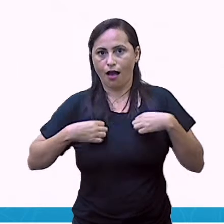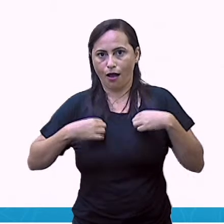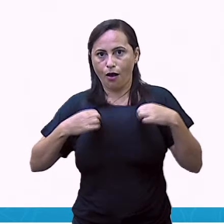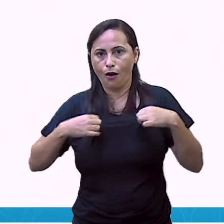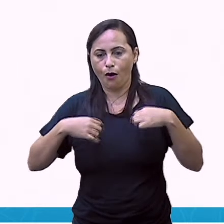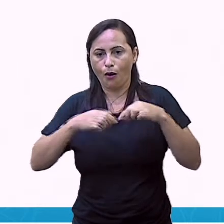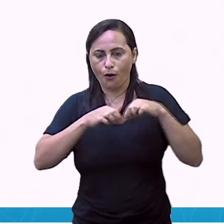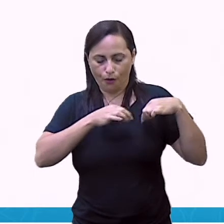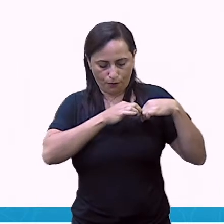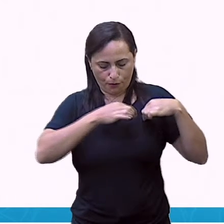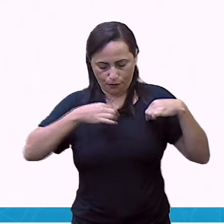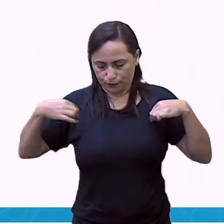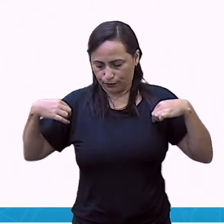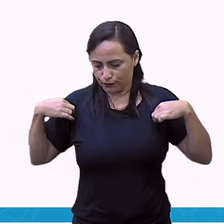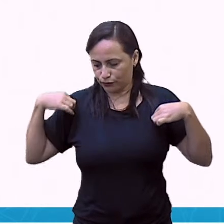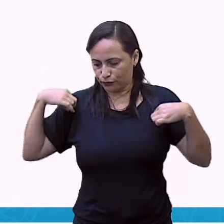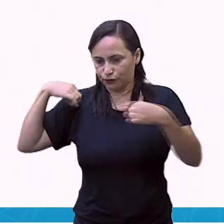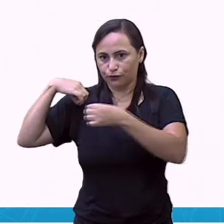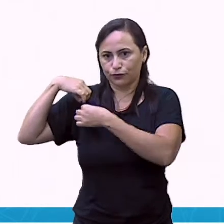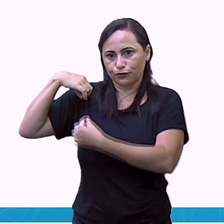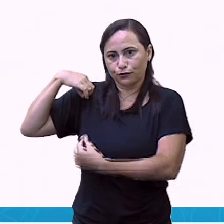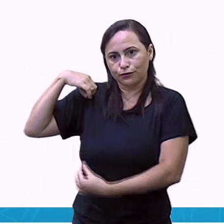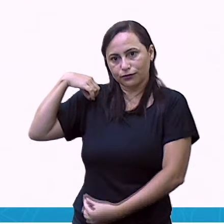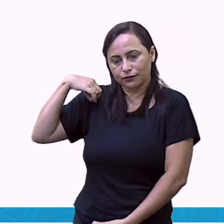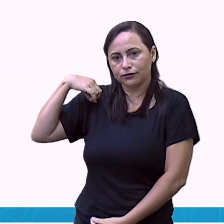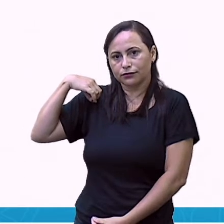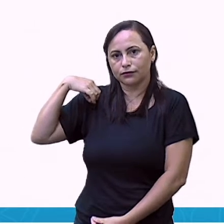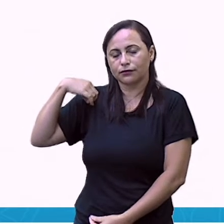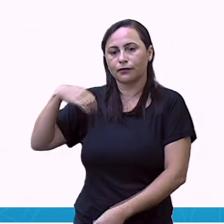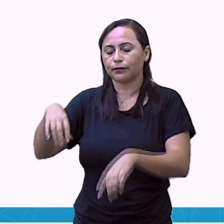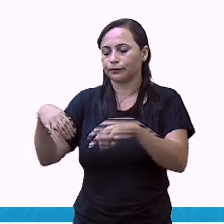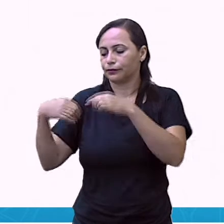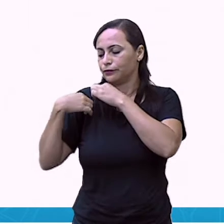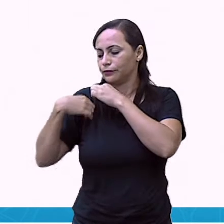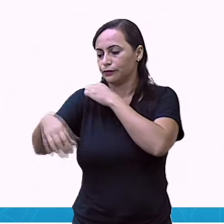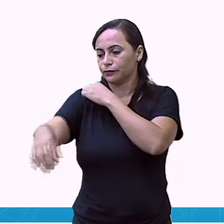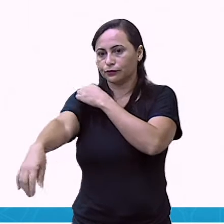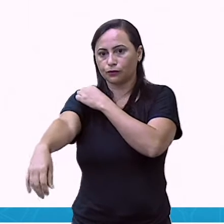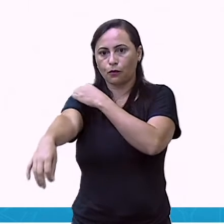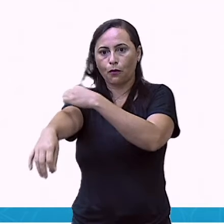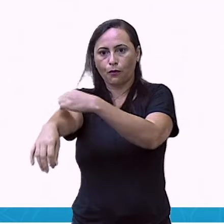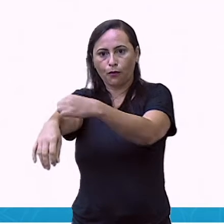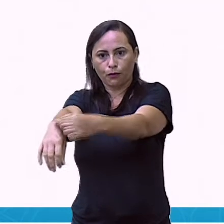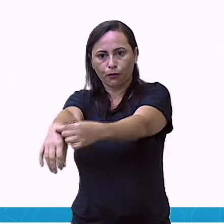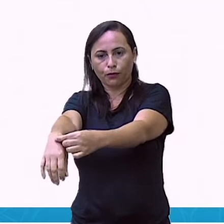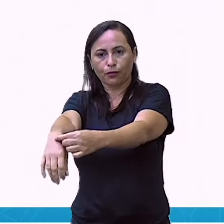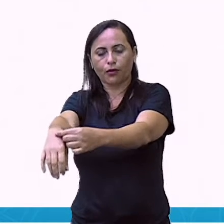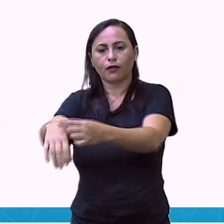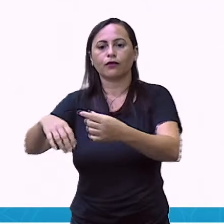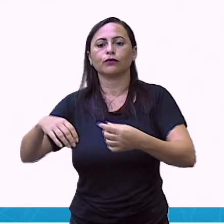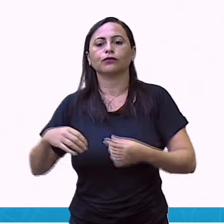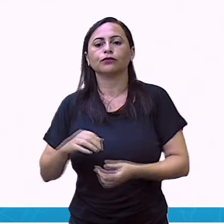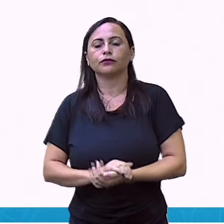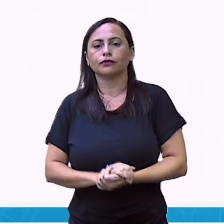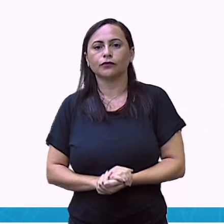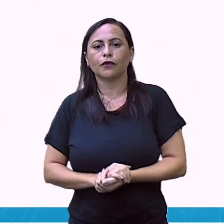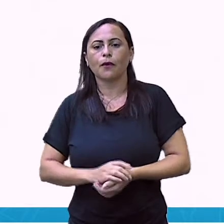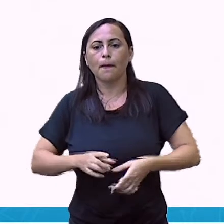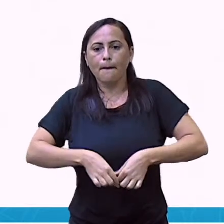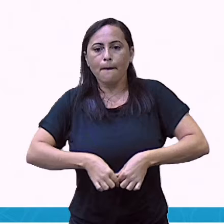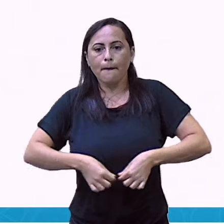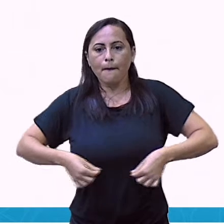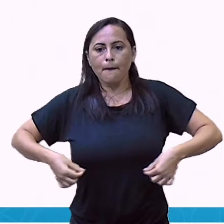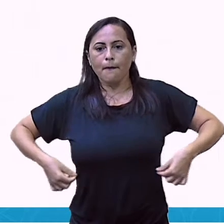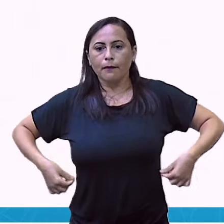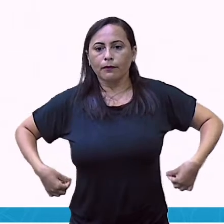daquela pessoa que ela precisa fazer uma blusa. O comprimento aqui, olha, do seu ombro até a sua cintura. Vai